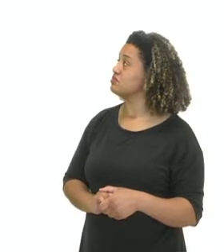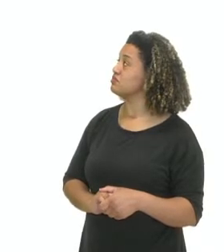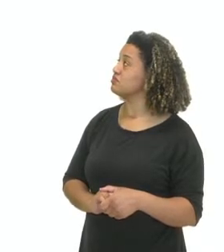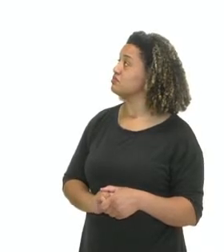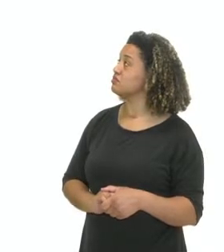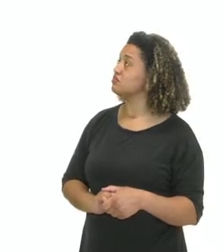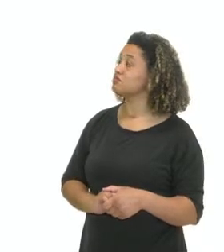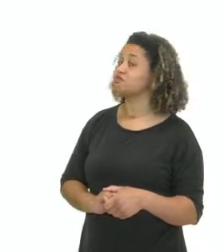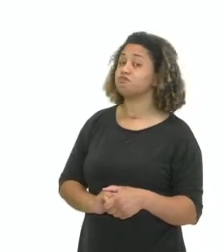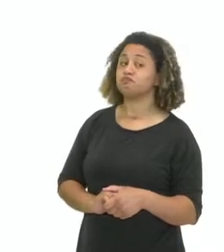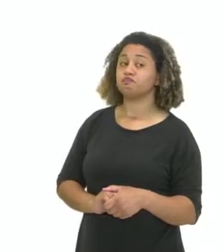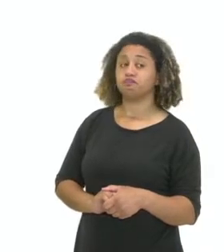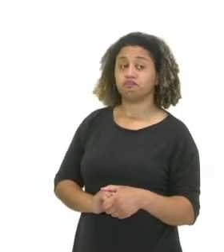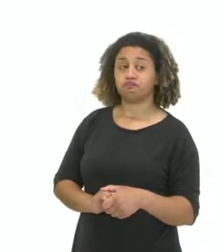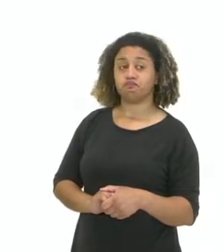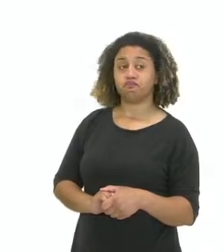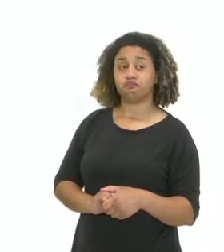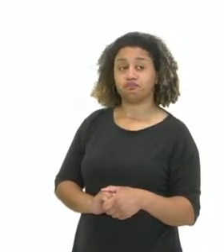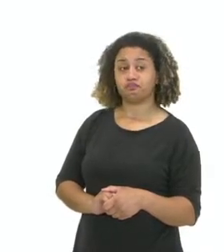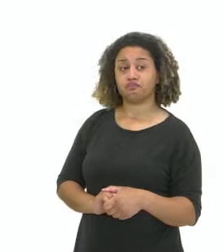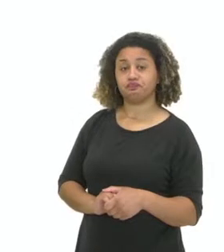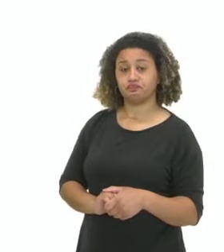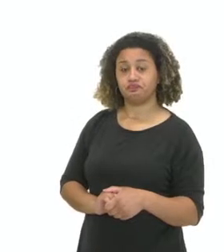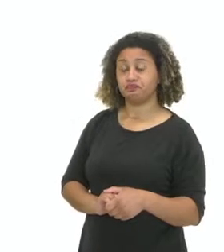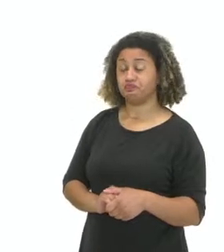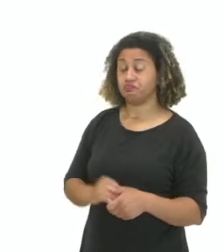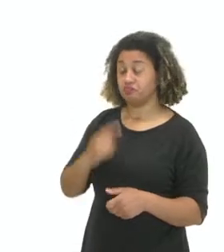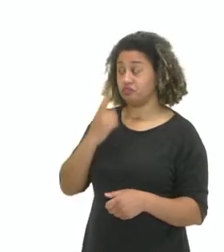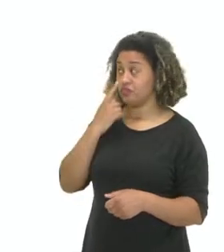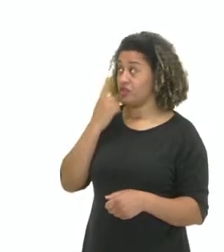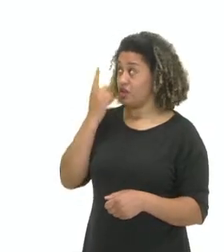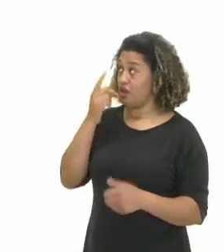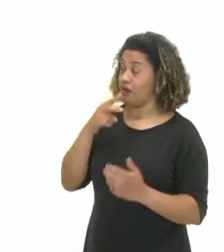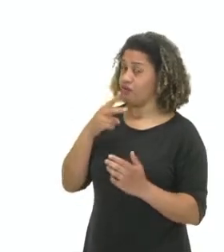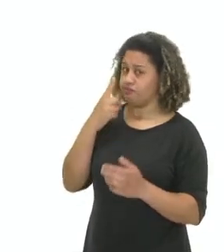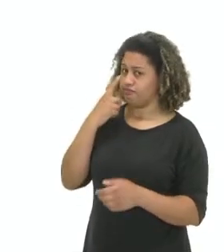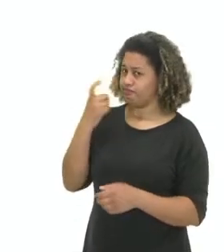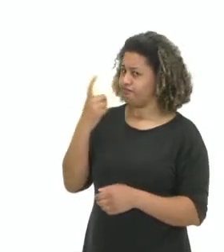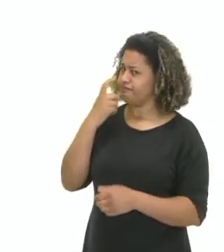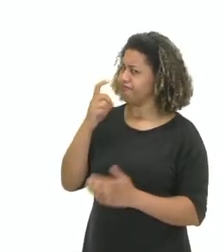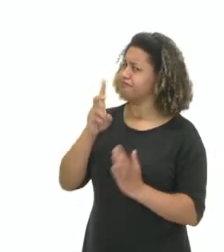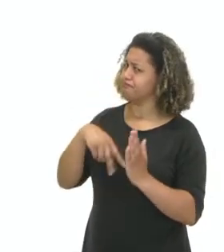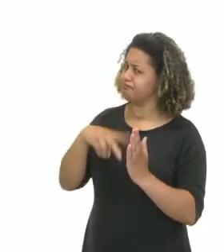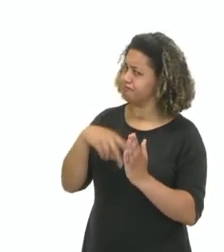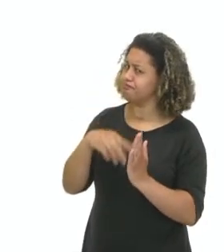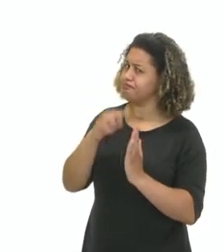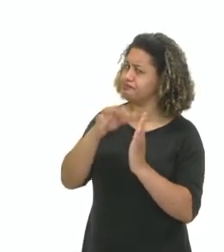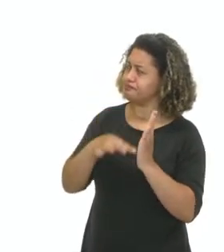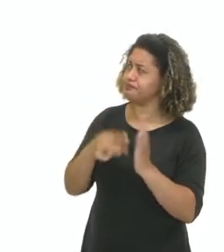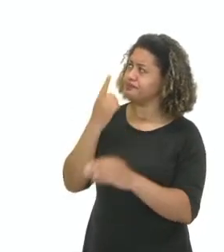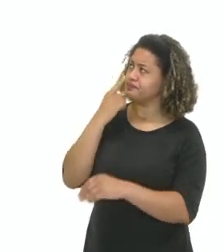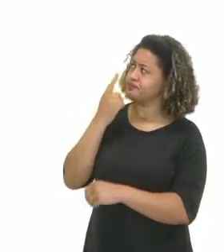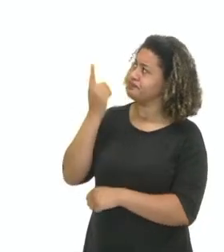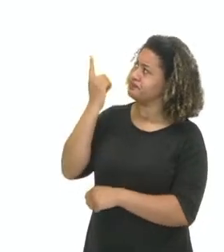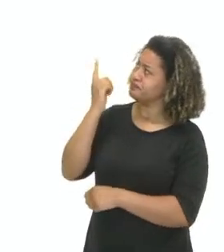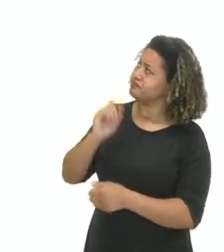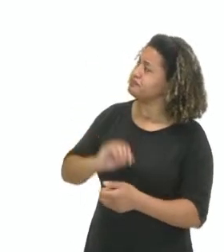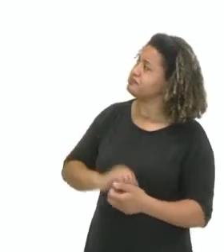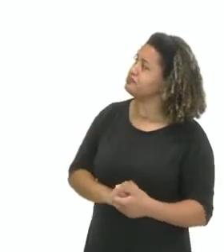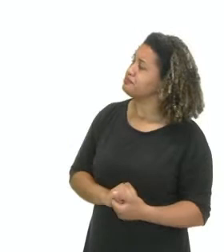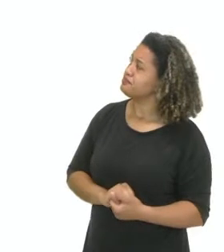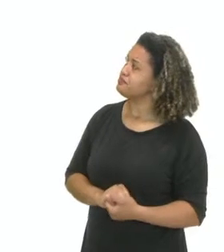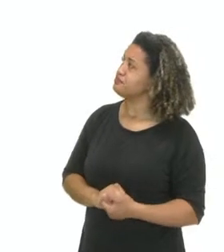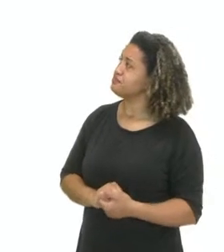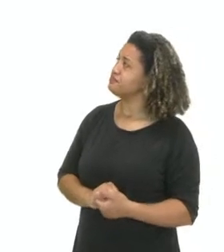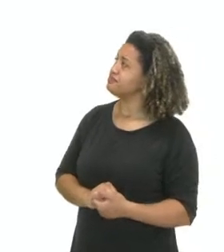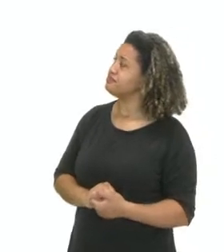Eufemismo, os felizes tempos, eufemismo apenas igual aos outros, que nos alimentam, a saudade dos dias que